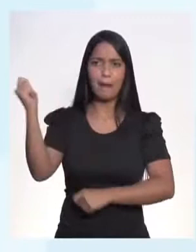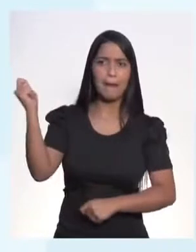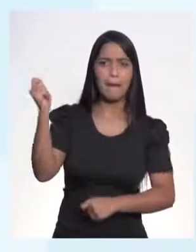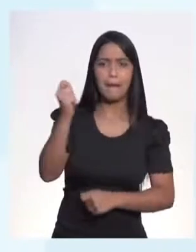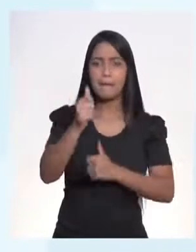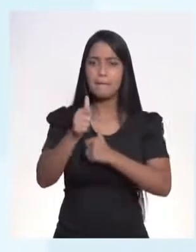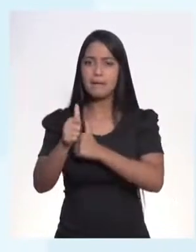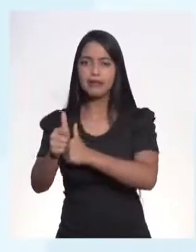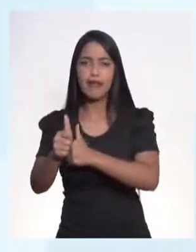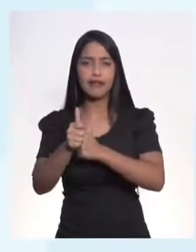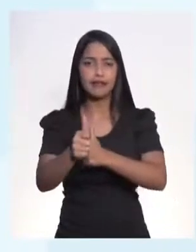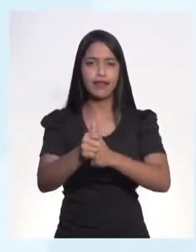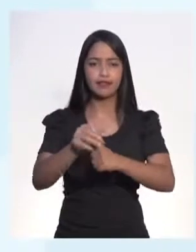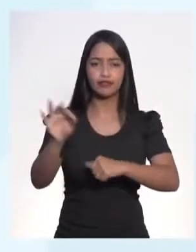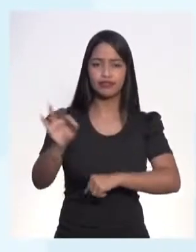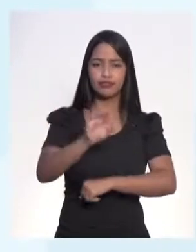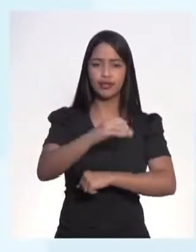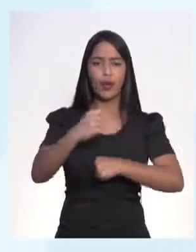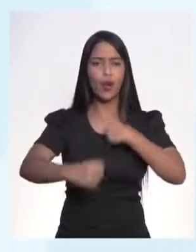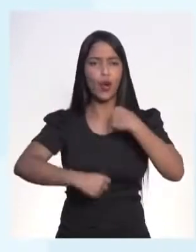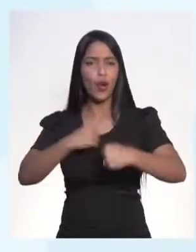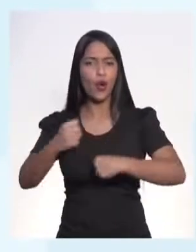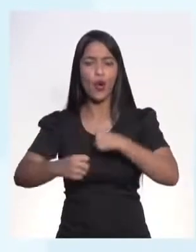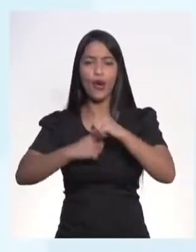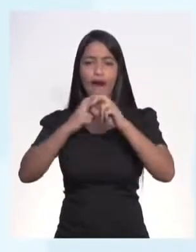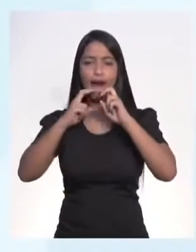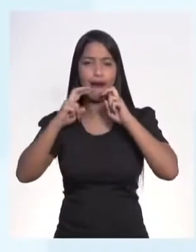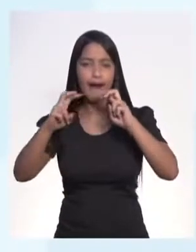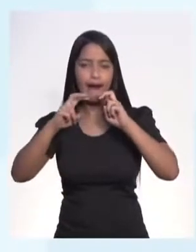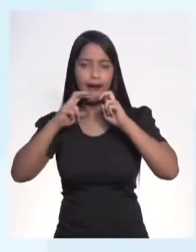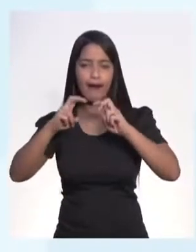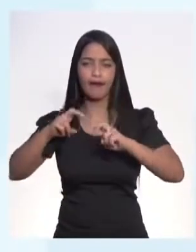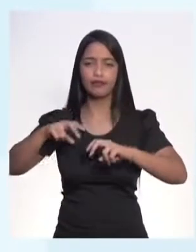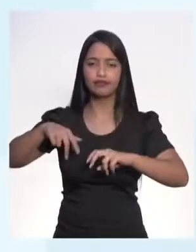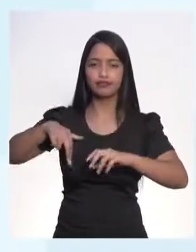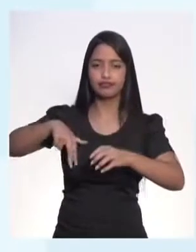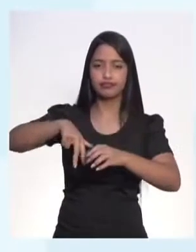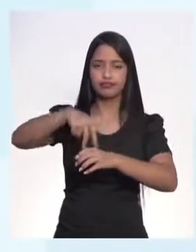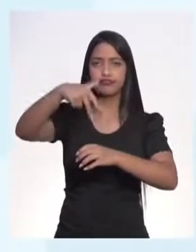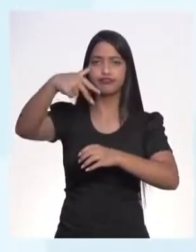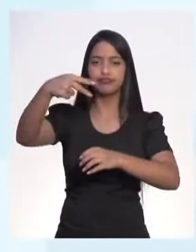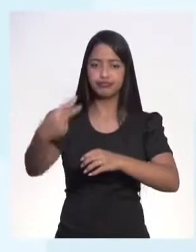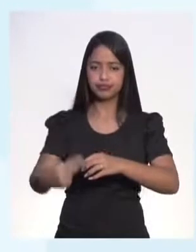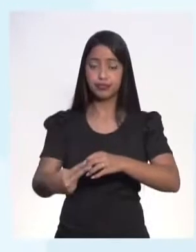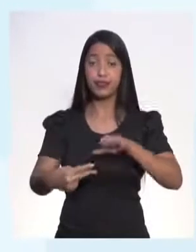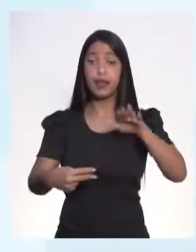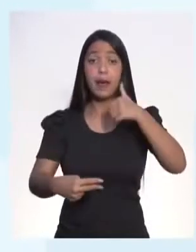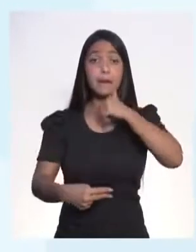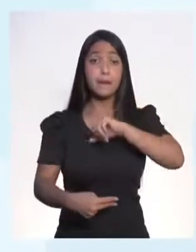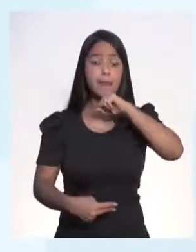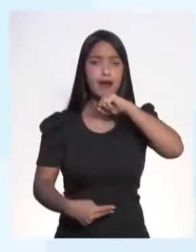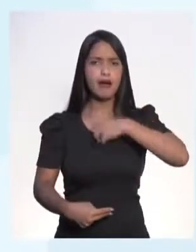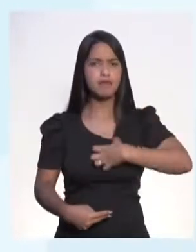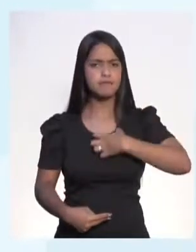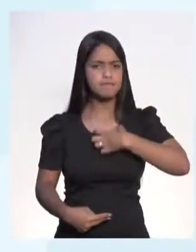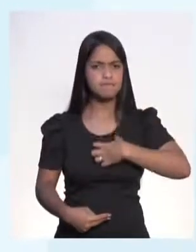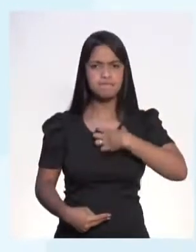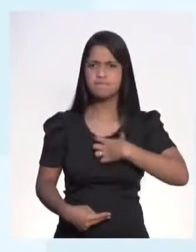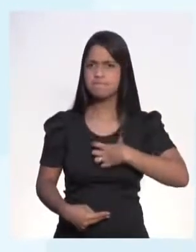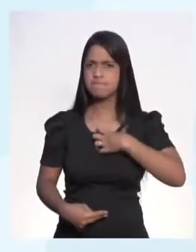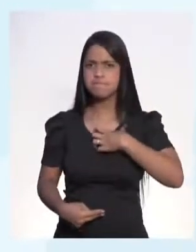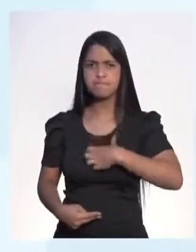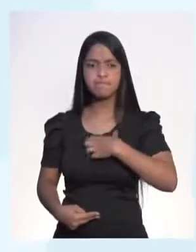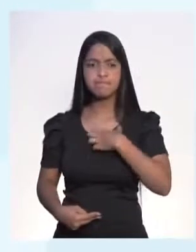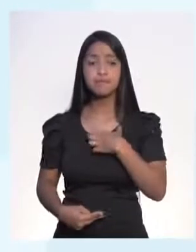corrente ham Poseidon tropeçando no velho pote a mãe zangada Hi